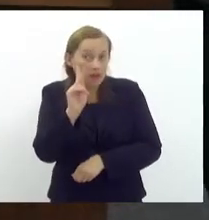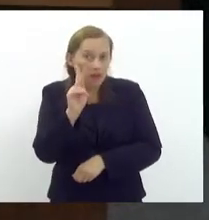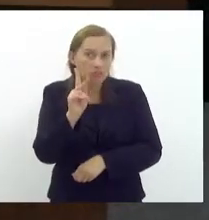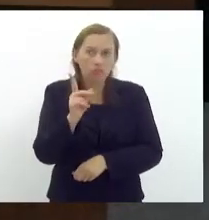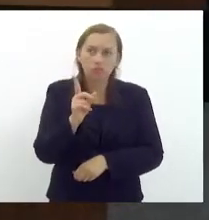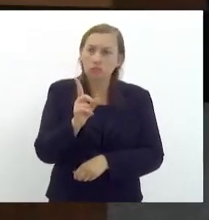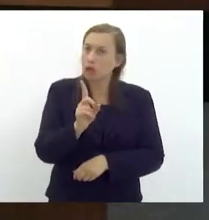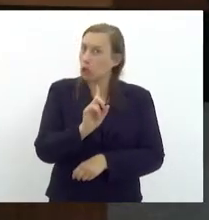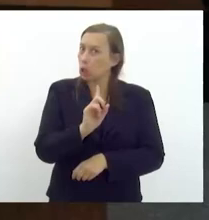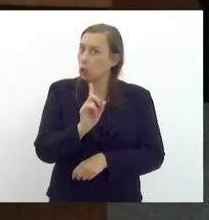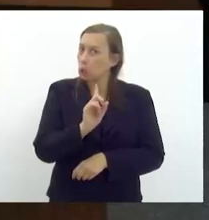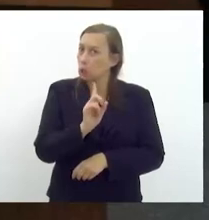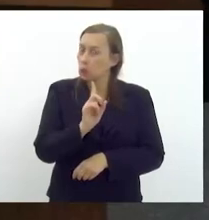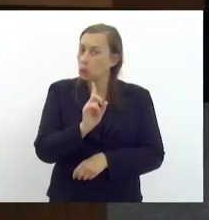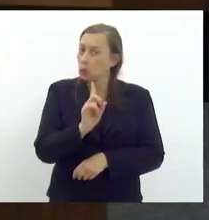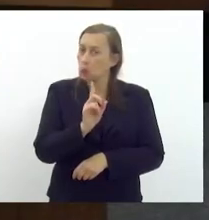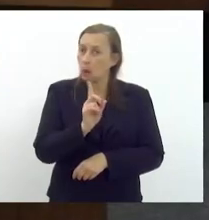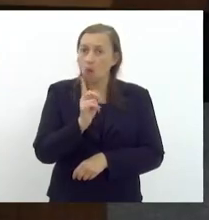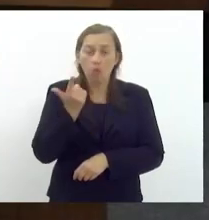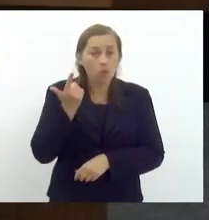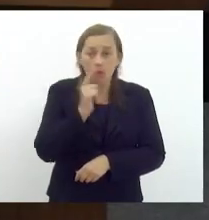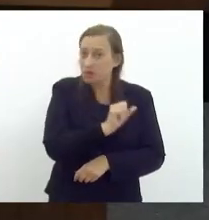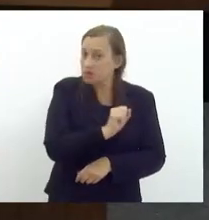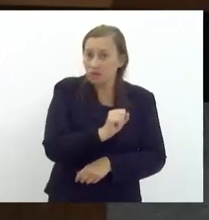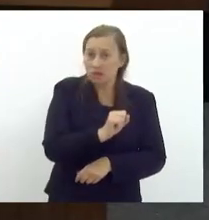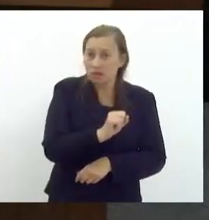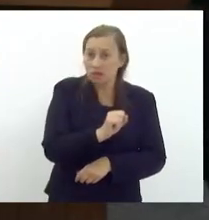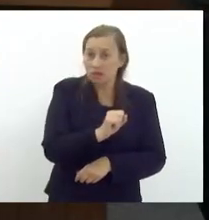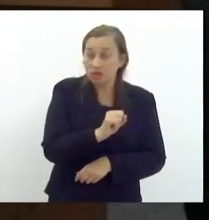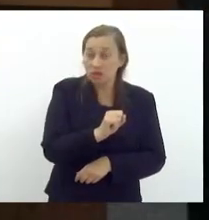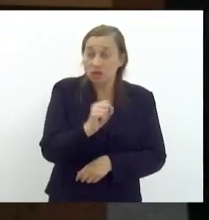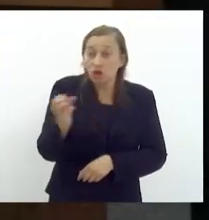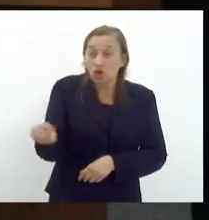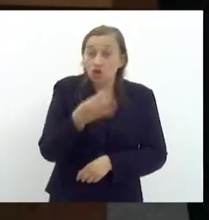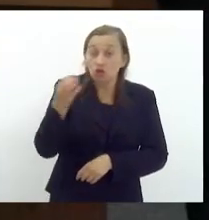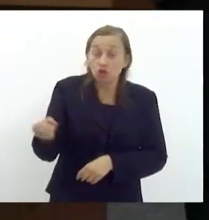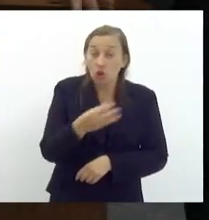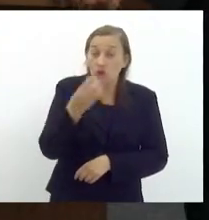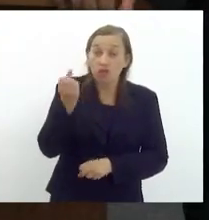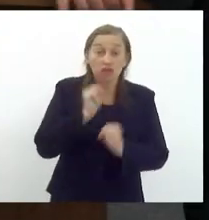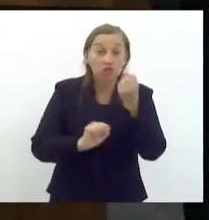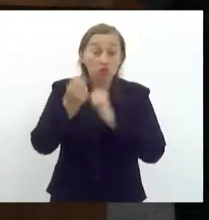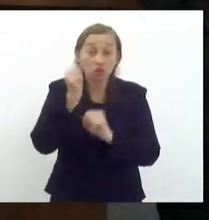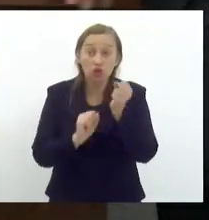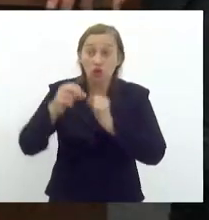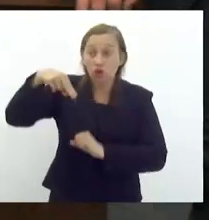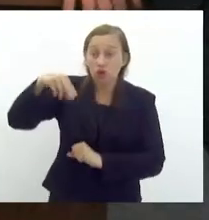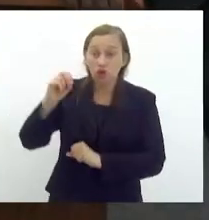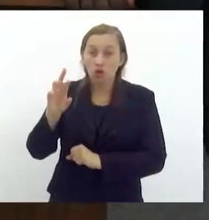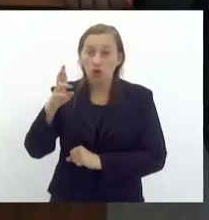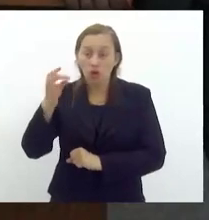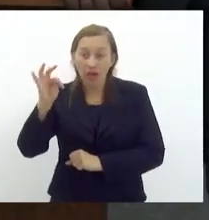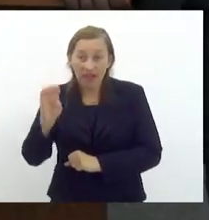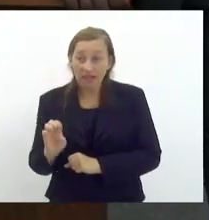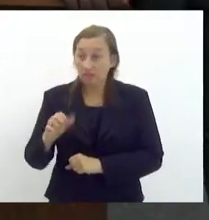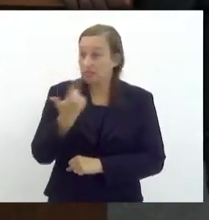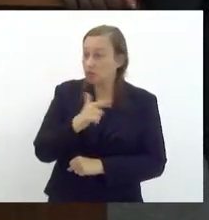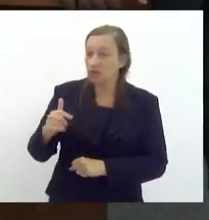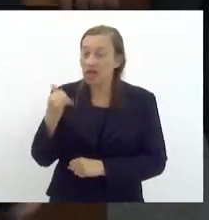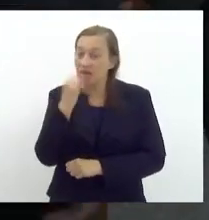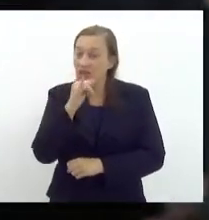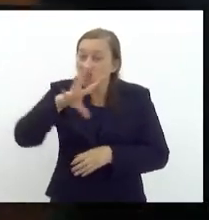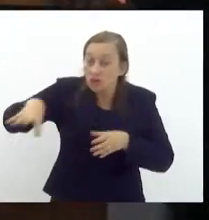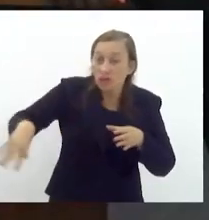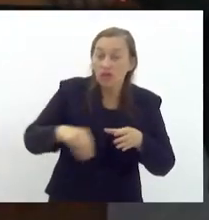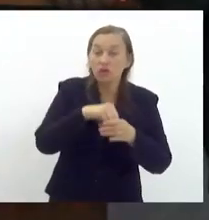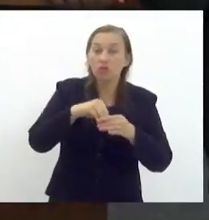não nós não conseguimos Não conseguimos mais levar novas indústrias por Noroeste porque não tem energia para implementar